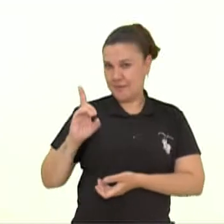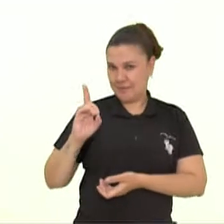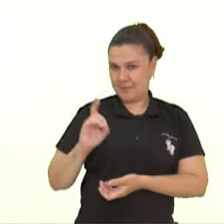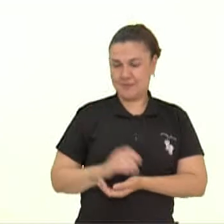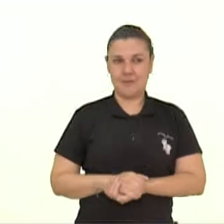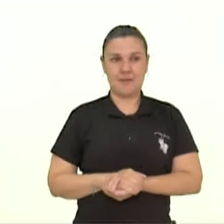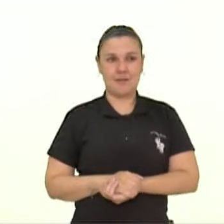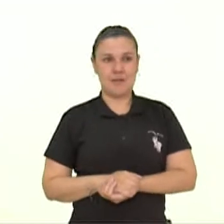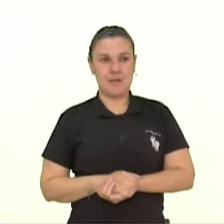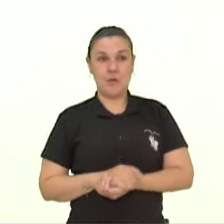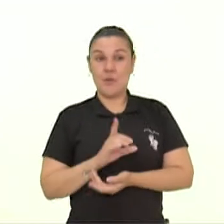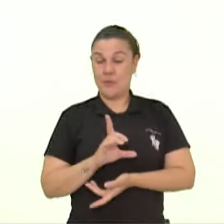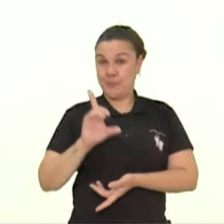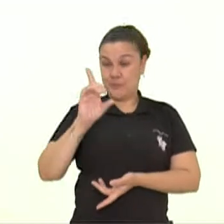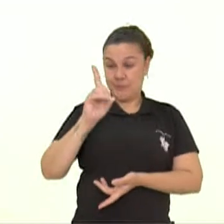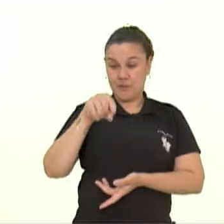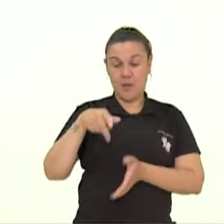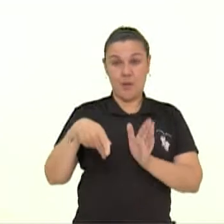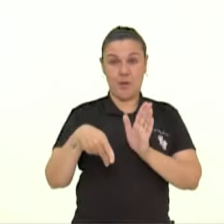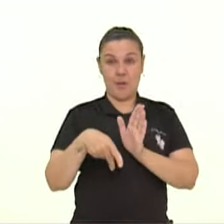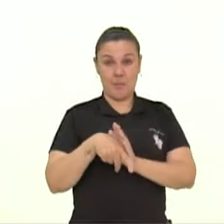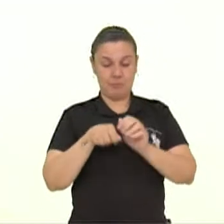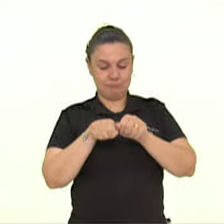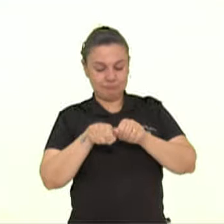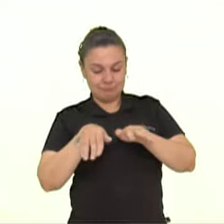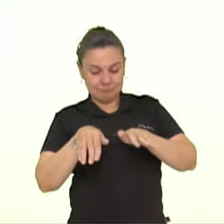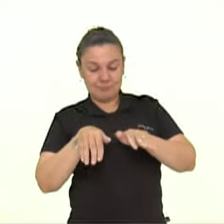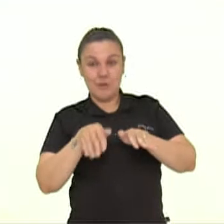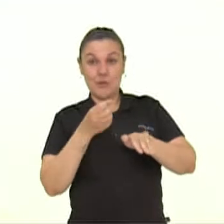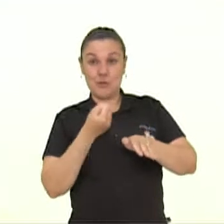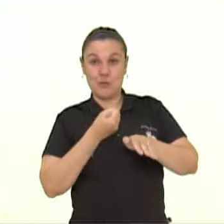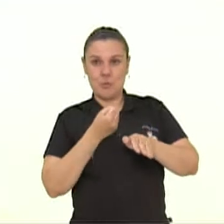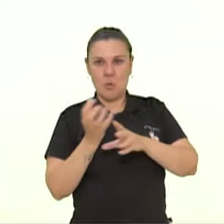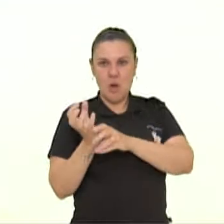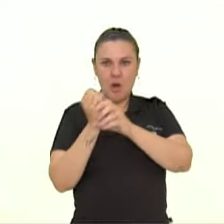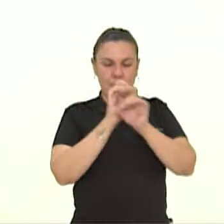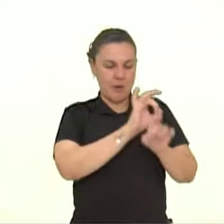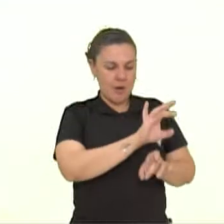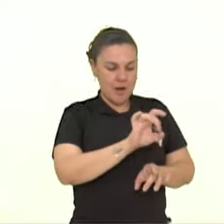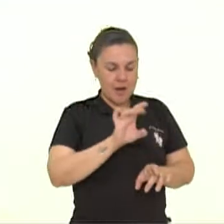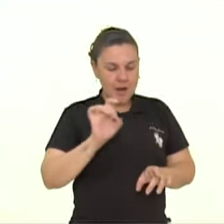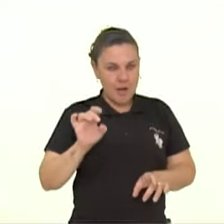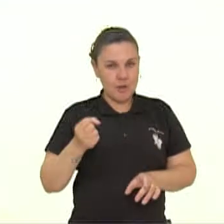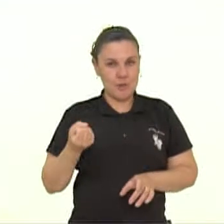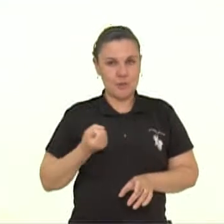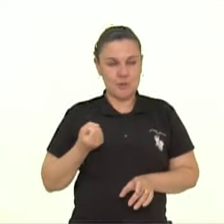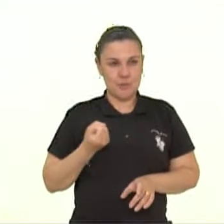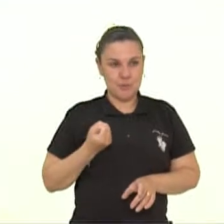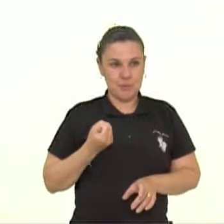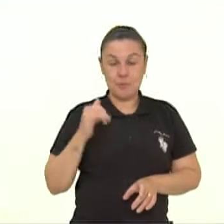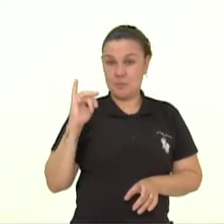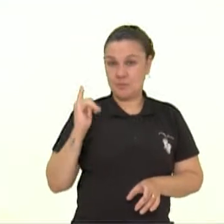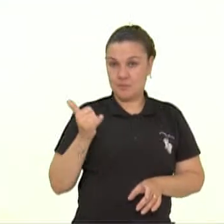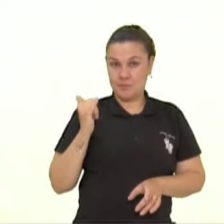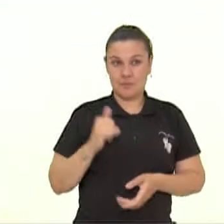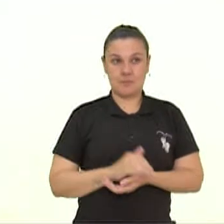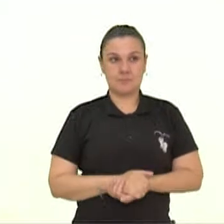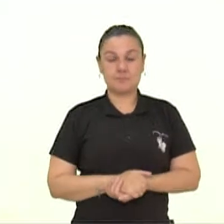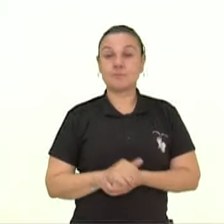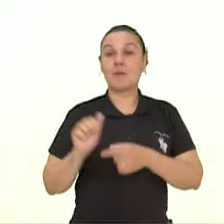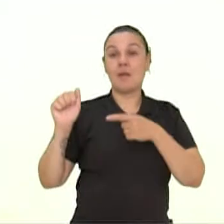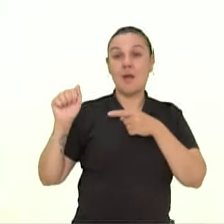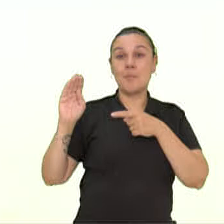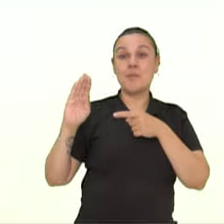de valores. C, a amplitude é uma medida de dispersão calculada sobre cada um dos valores